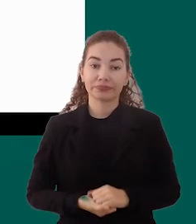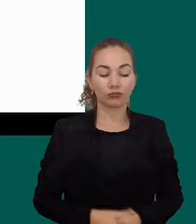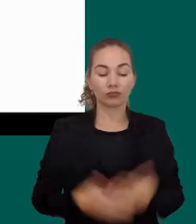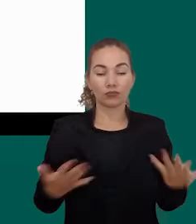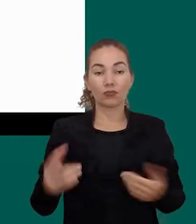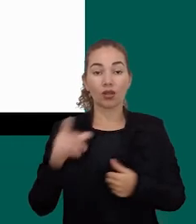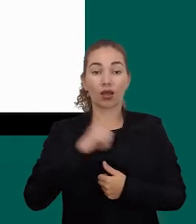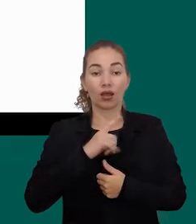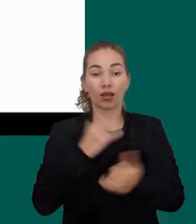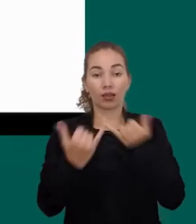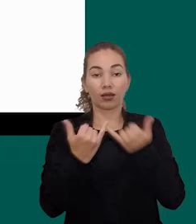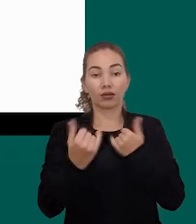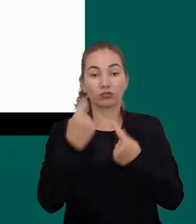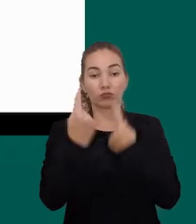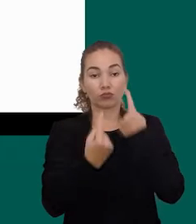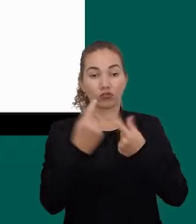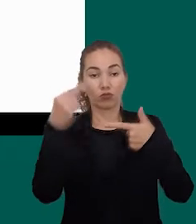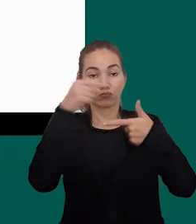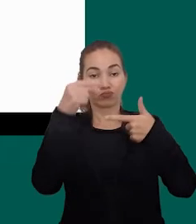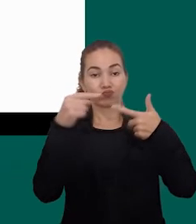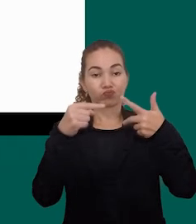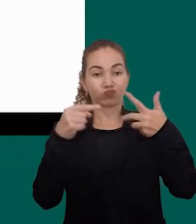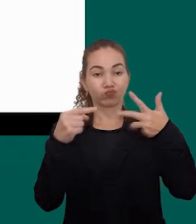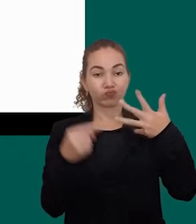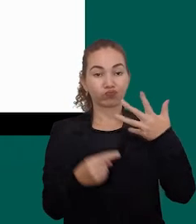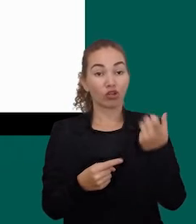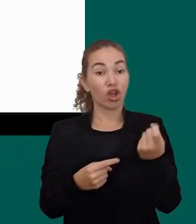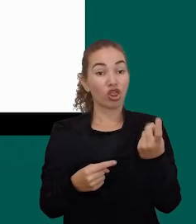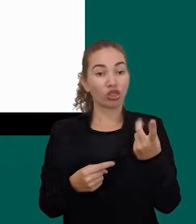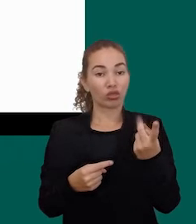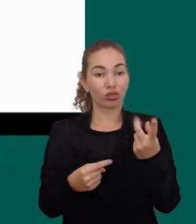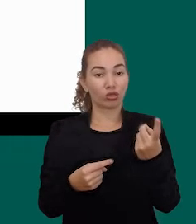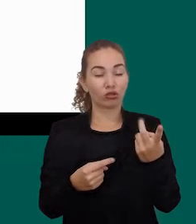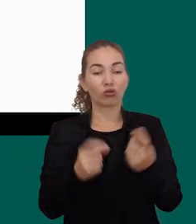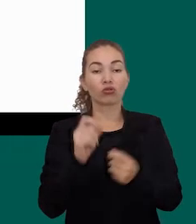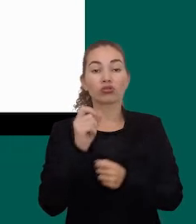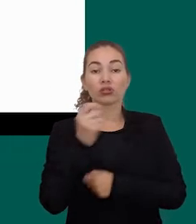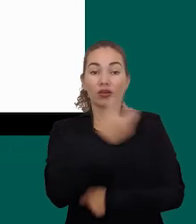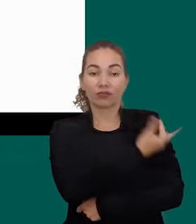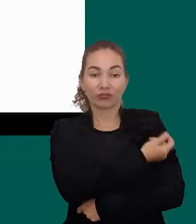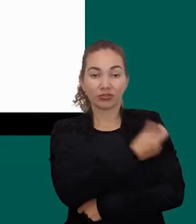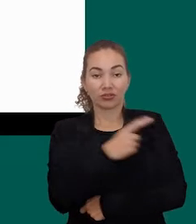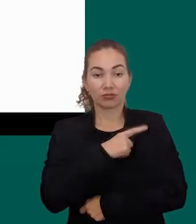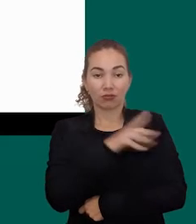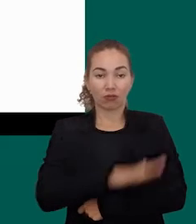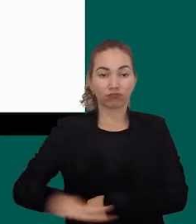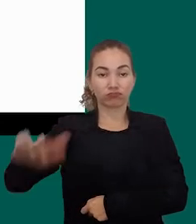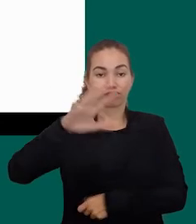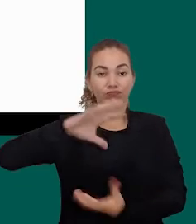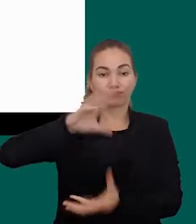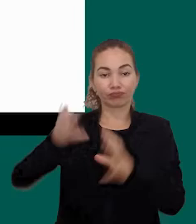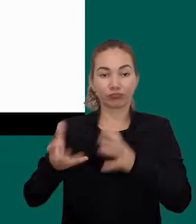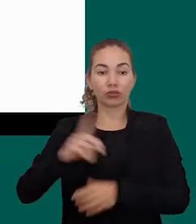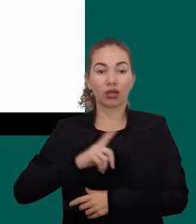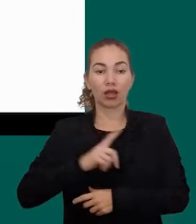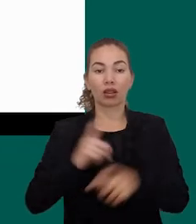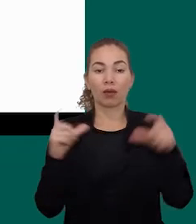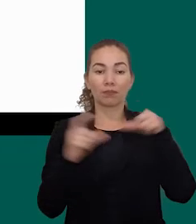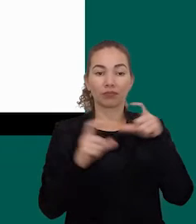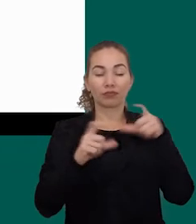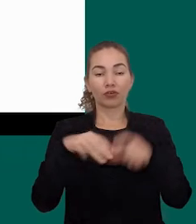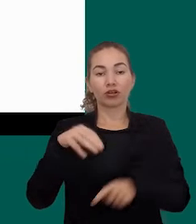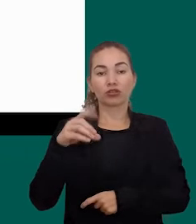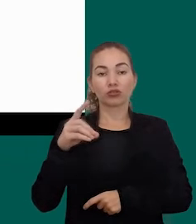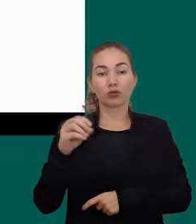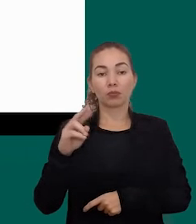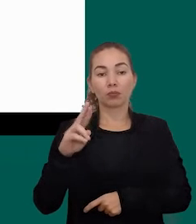algumas vacinas que lideram o cenário global atualmente, vocês com certeza já ouviram falar da maior parte delas, né? A vacina da Pfizer, a vacina da Moderna, a Sputnik V,